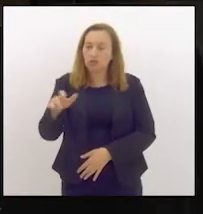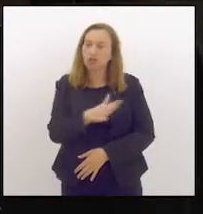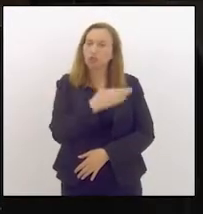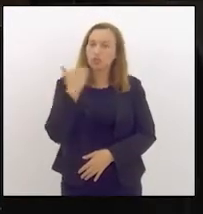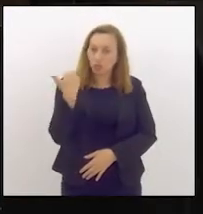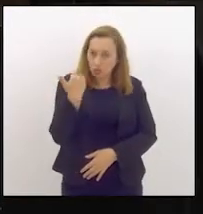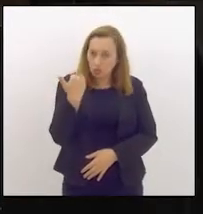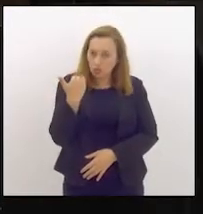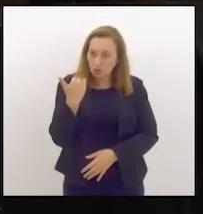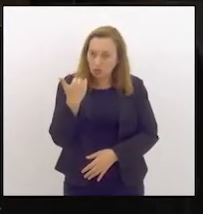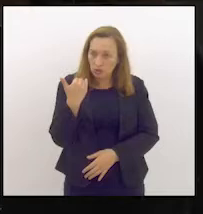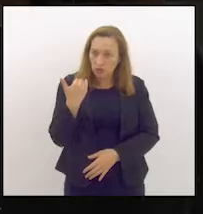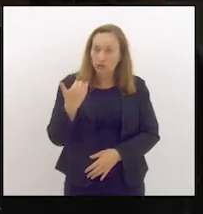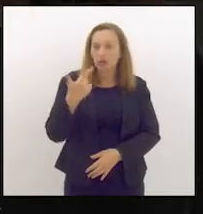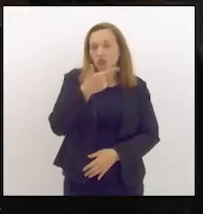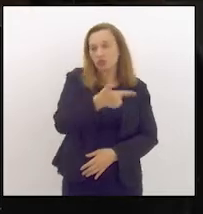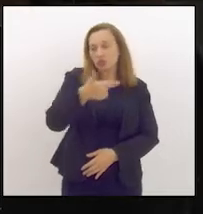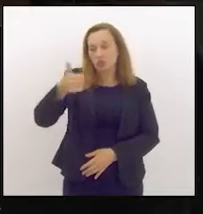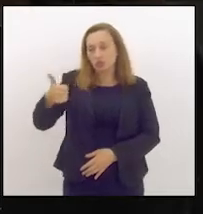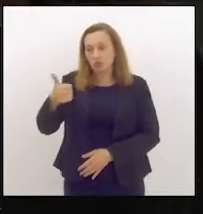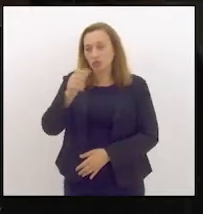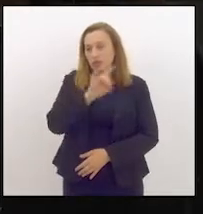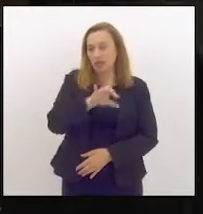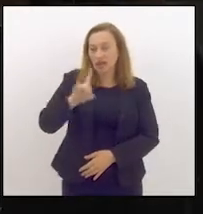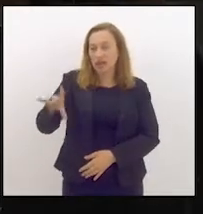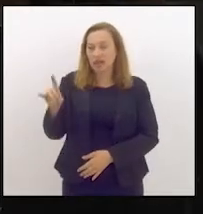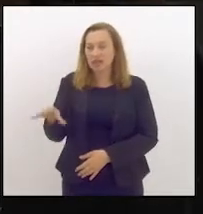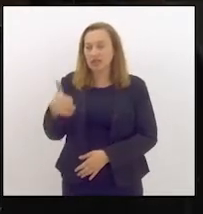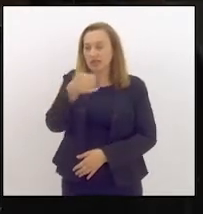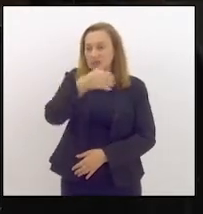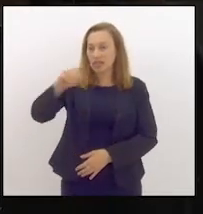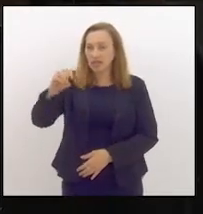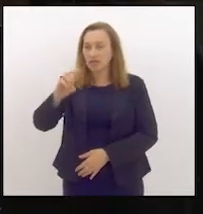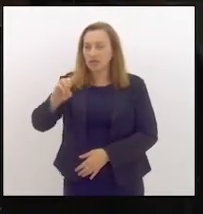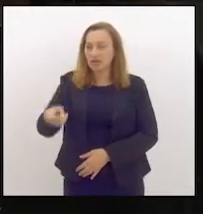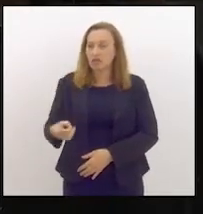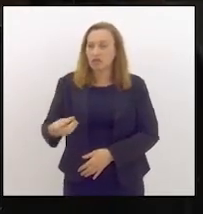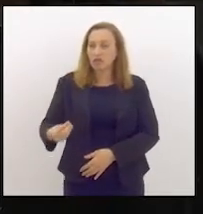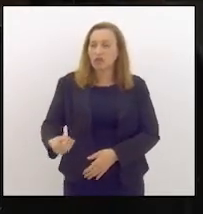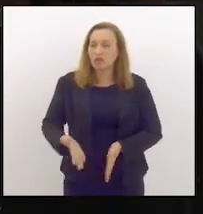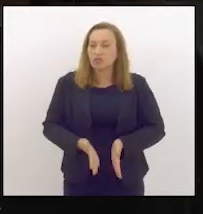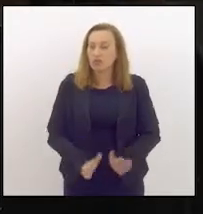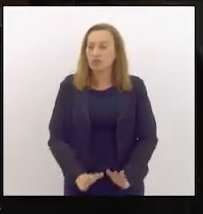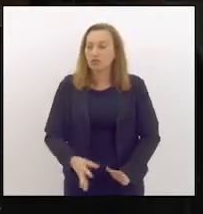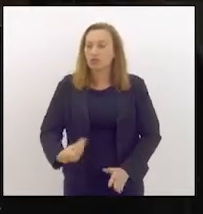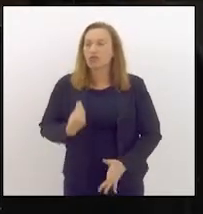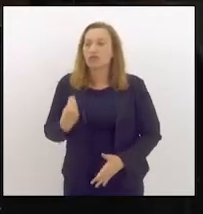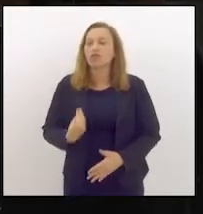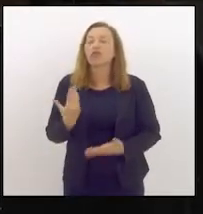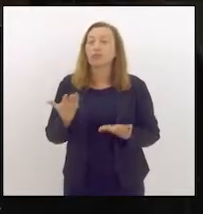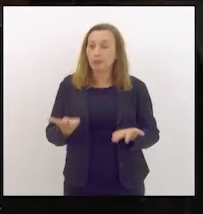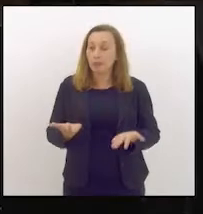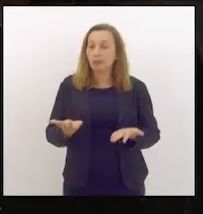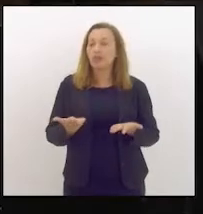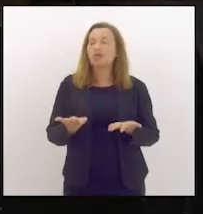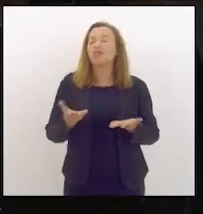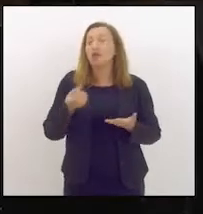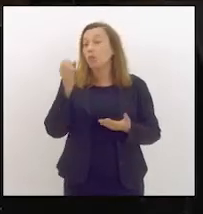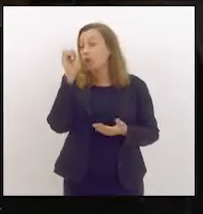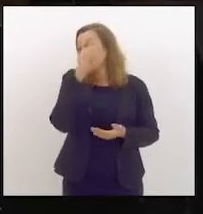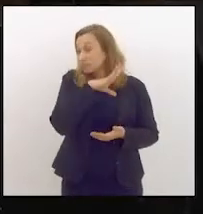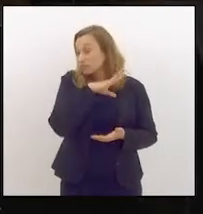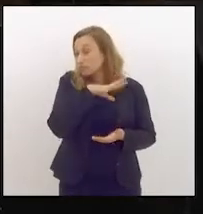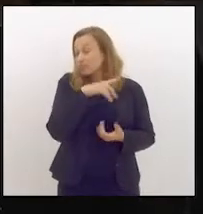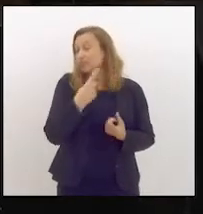morte em 2021 para cada 100 mil nascidos vivos Ou seja é isso é